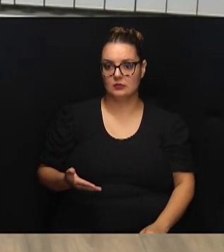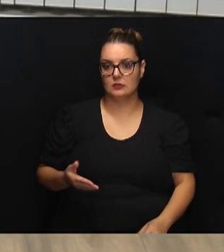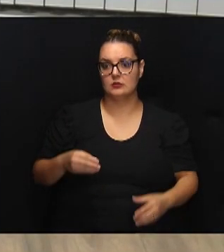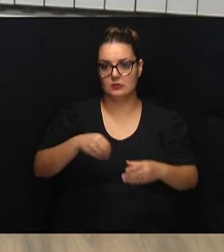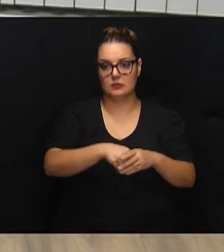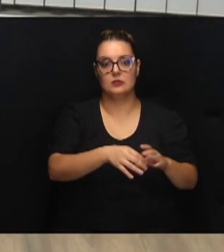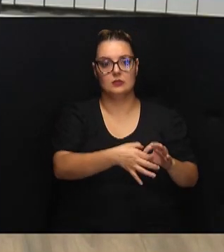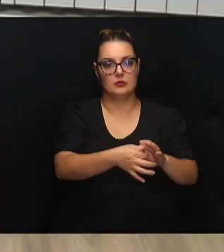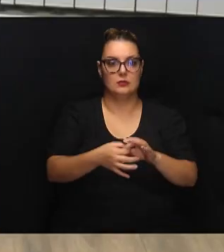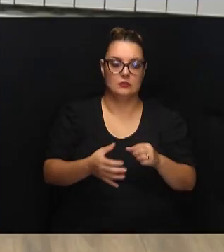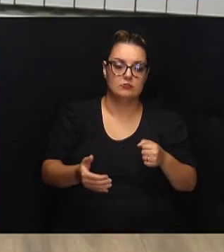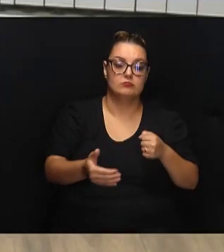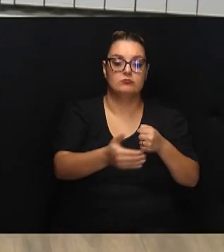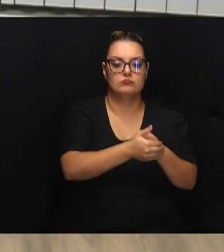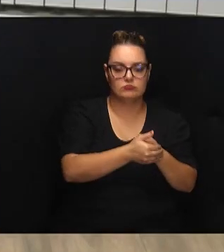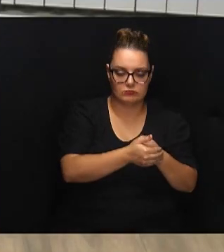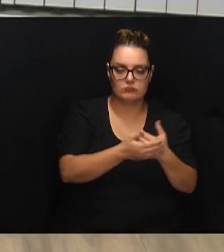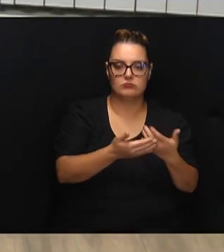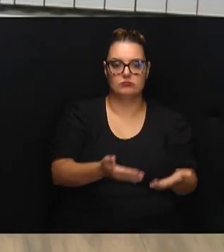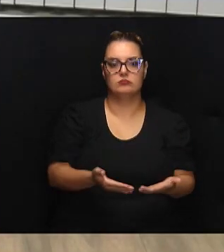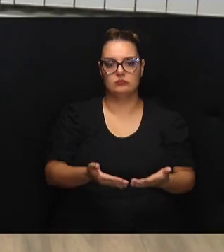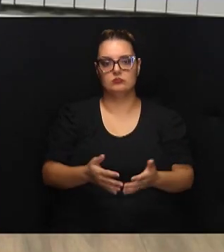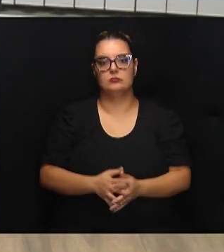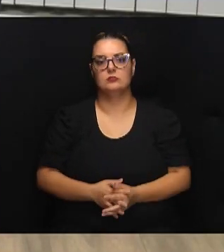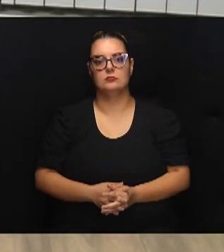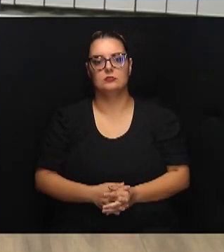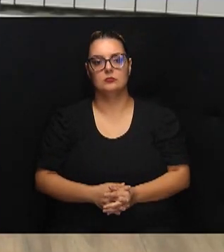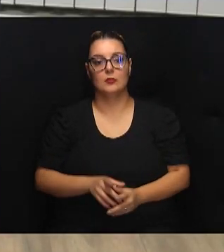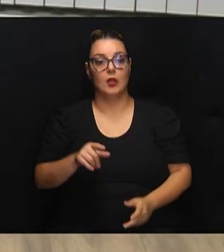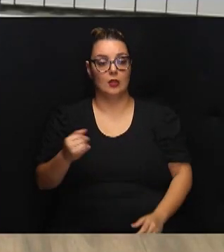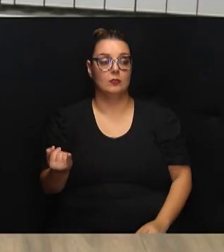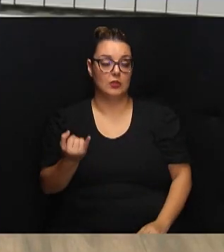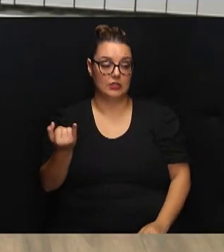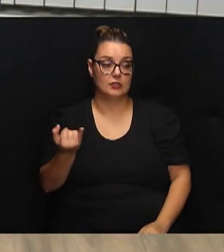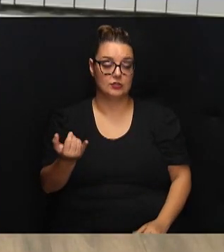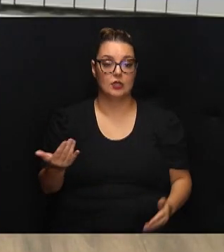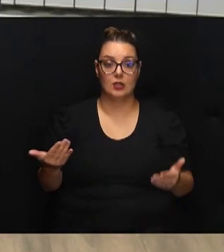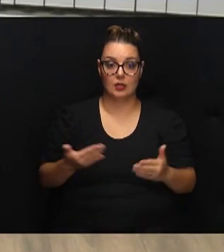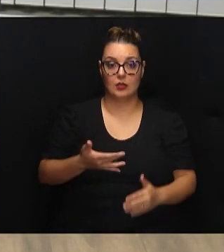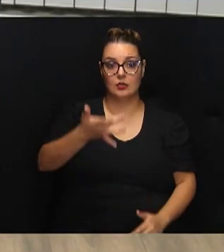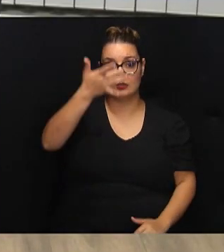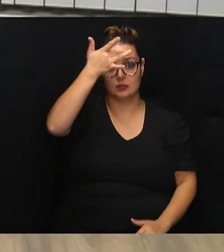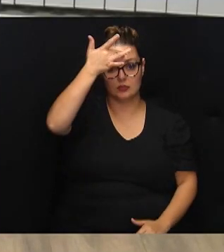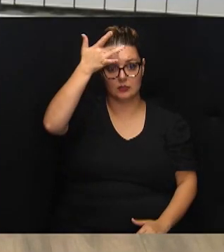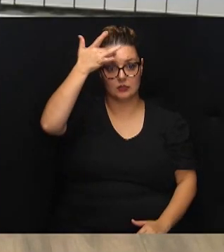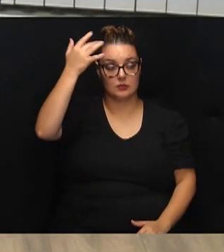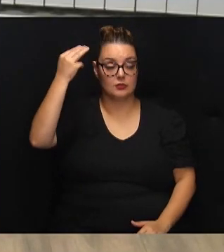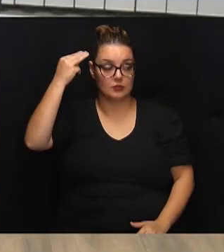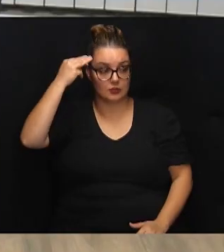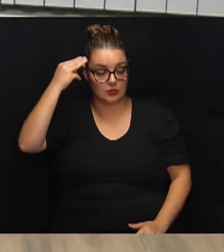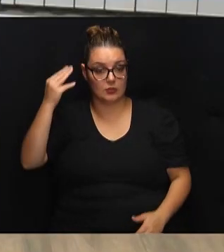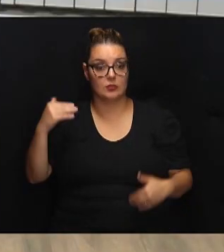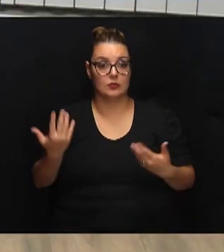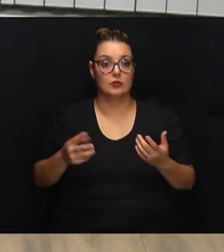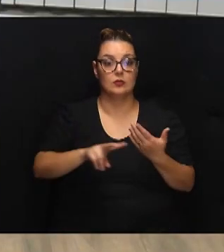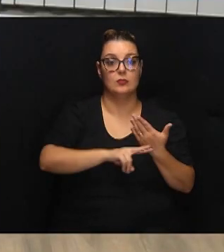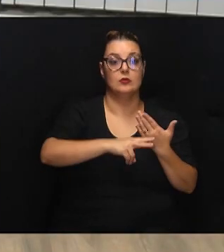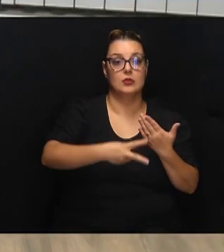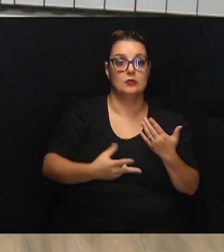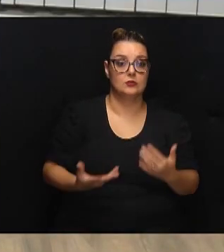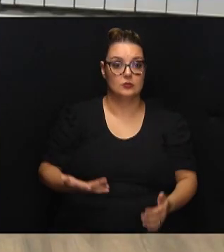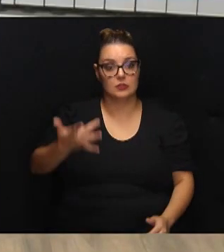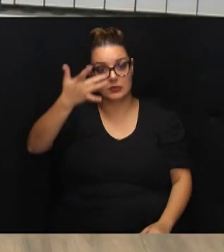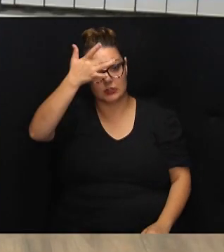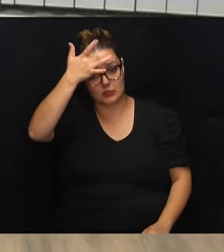na invisibilidade mesmo, na informalidade. Importante. Agora, sobre a saúde mental, né? Qual que é o impacto da